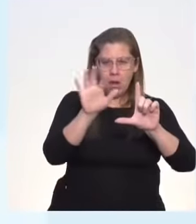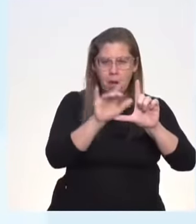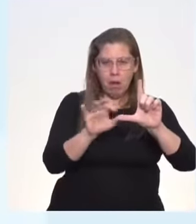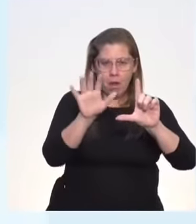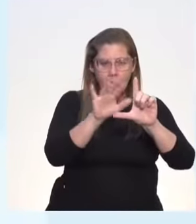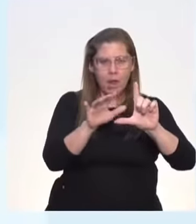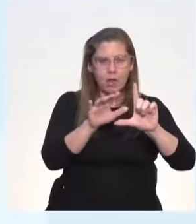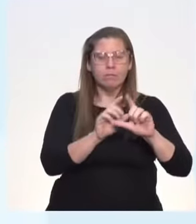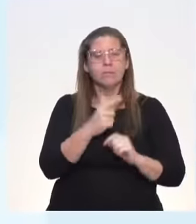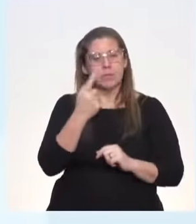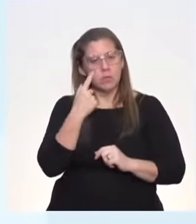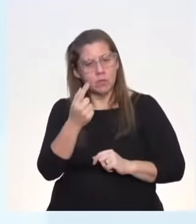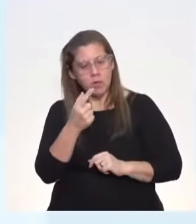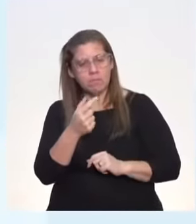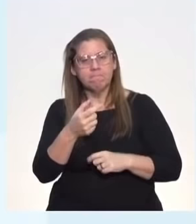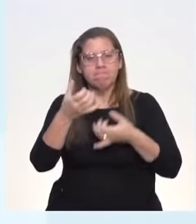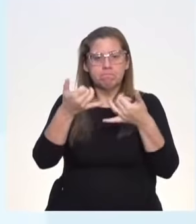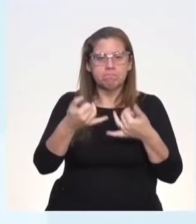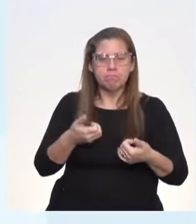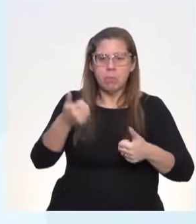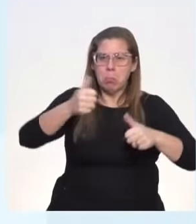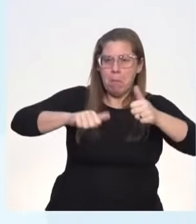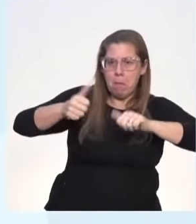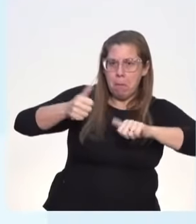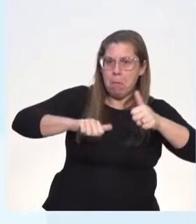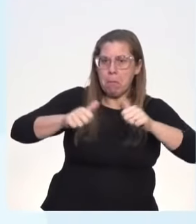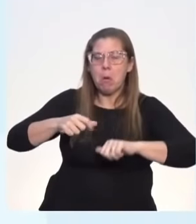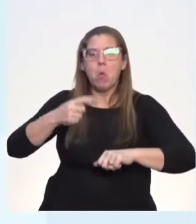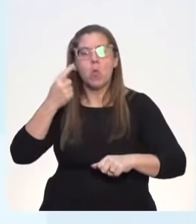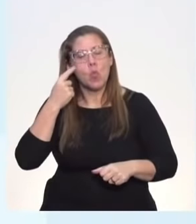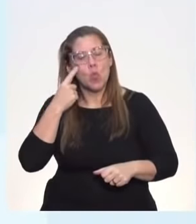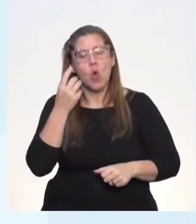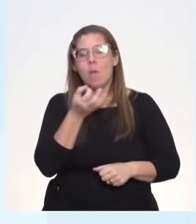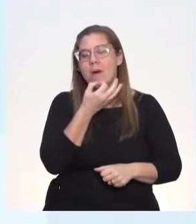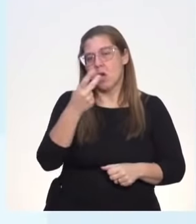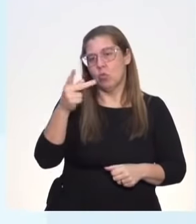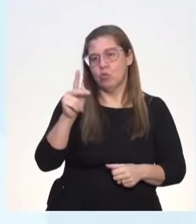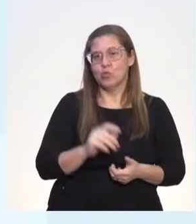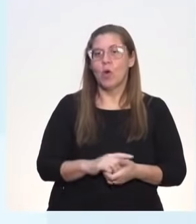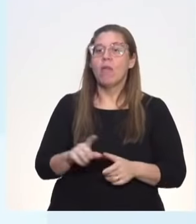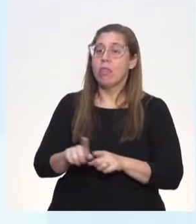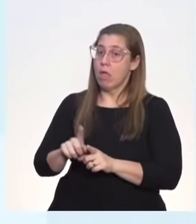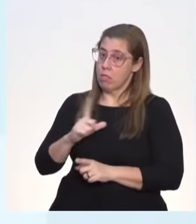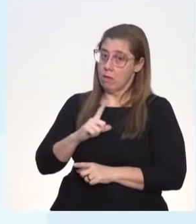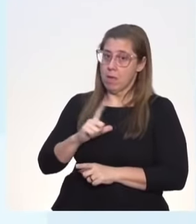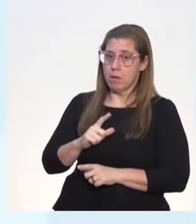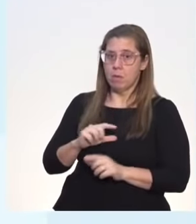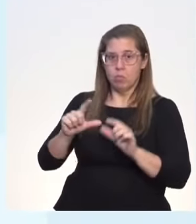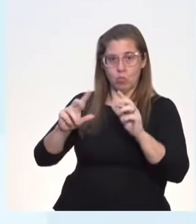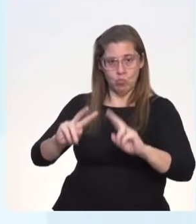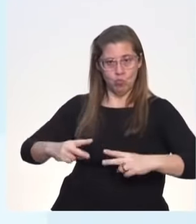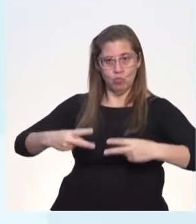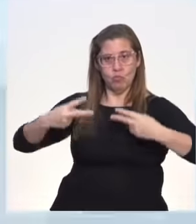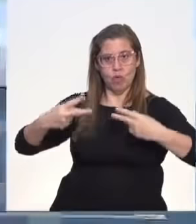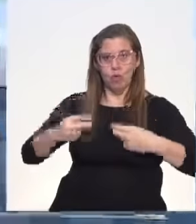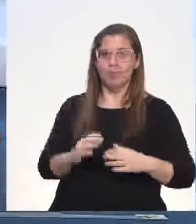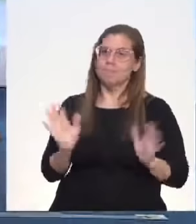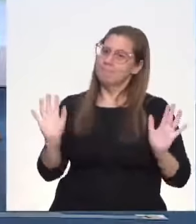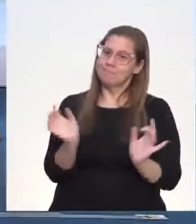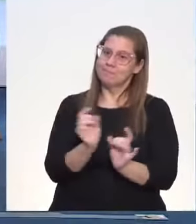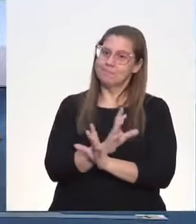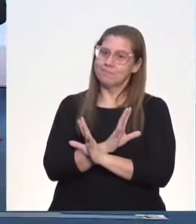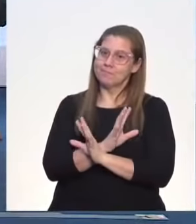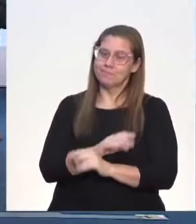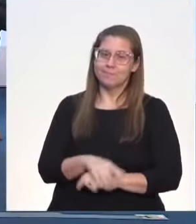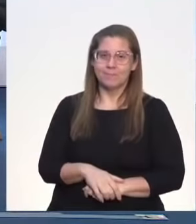tá aparecendo aí você entra lá e diz o que gostou que não eu tô legal que não achou e também tem esse link Zinho aí e aí por hoje